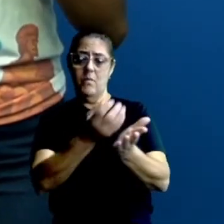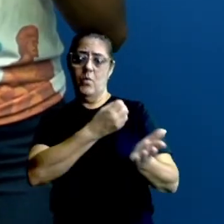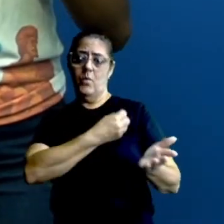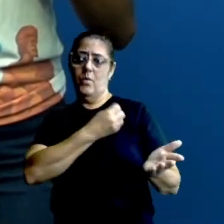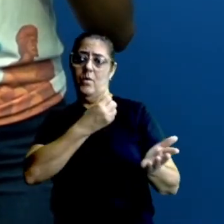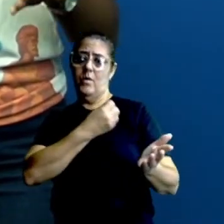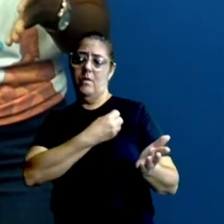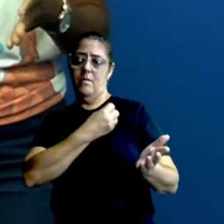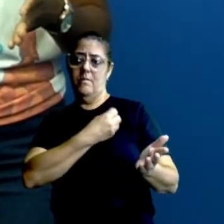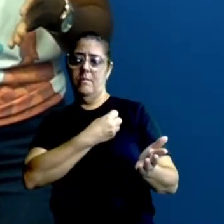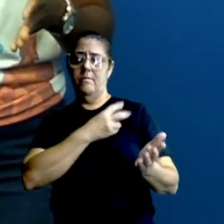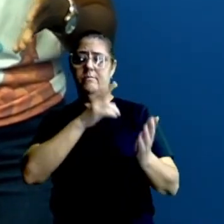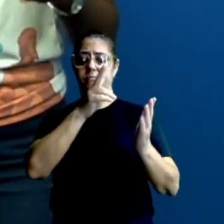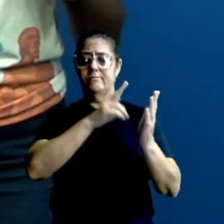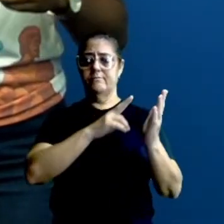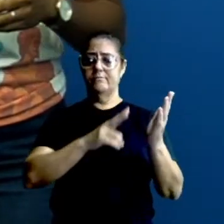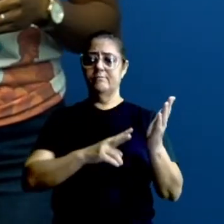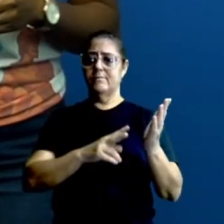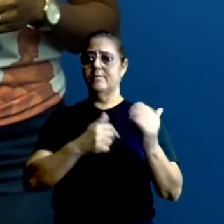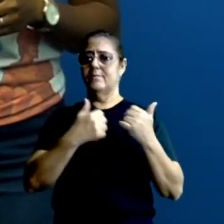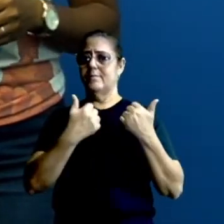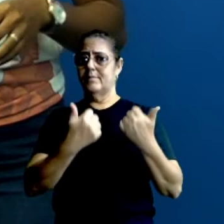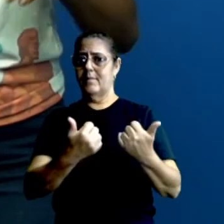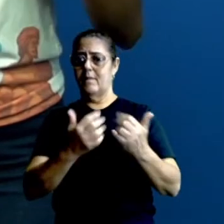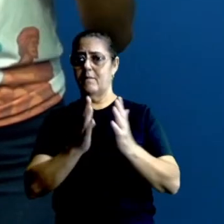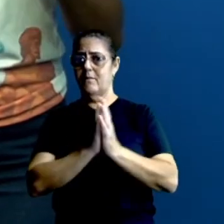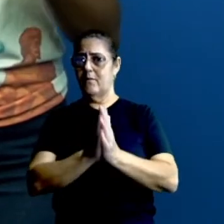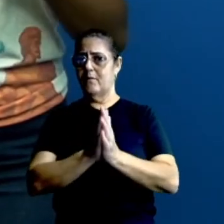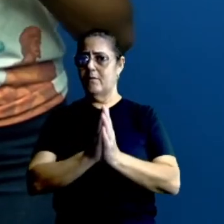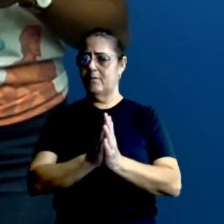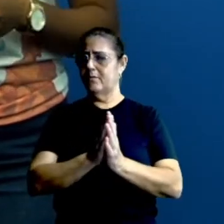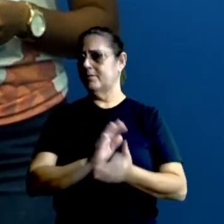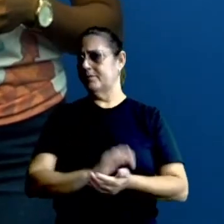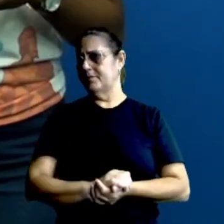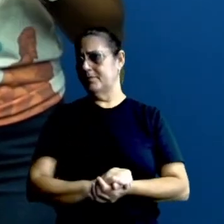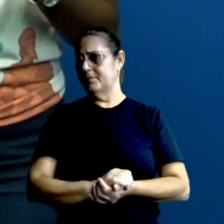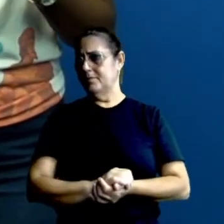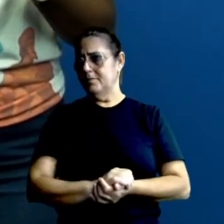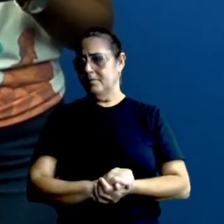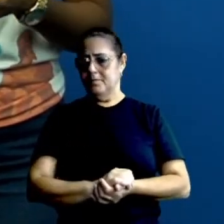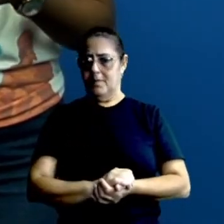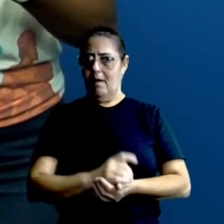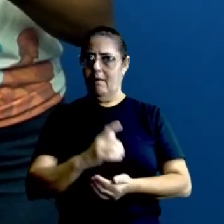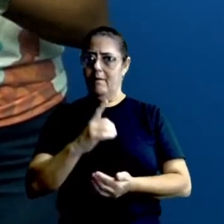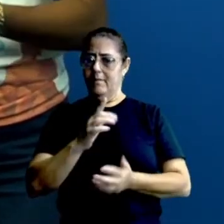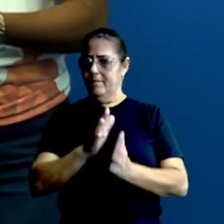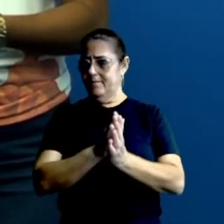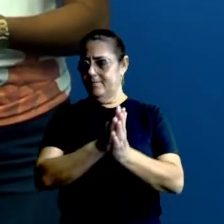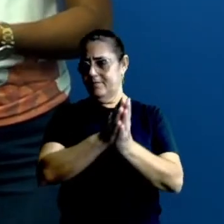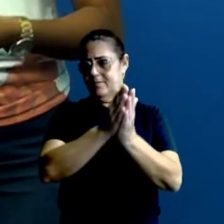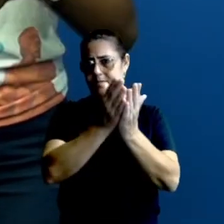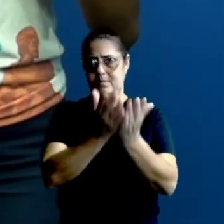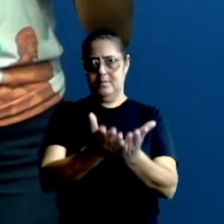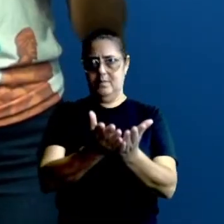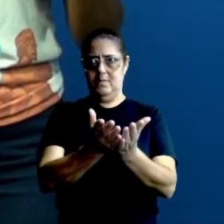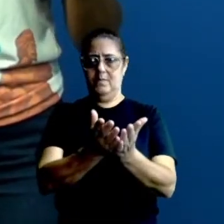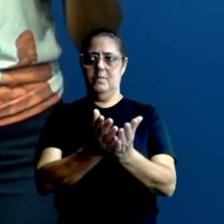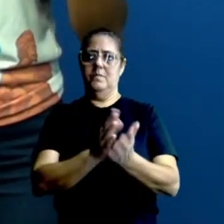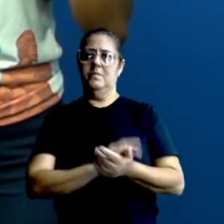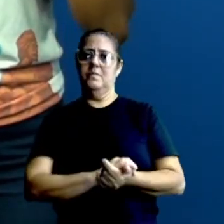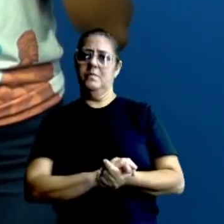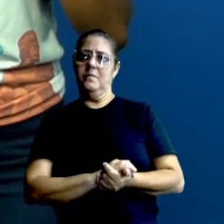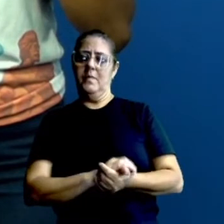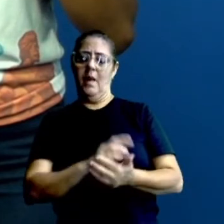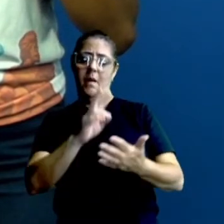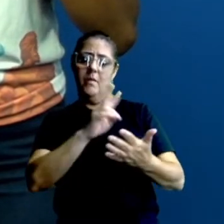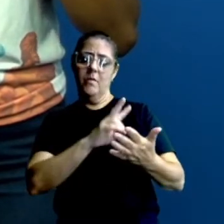9, por favor. E aí a expressão é, open your books on page 9, please. Lembrando que o número